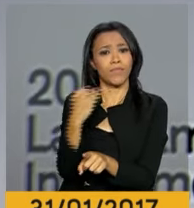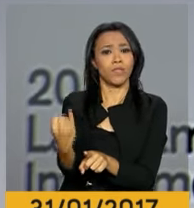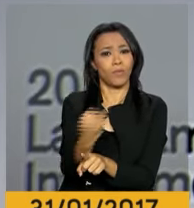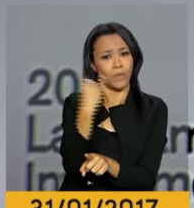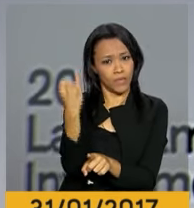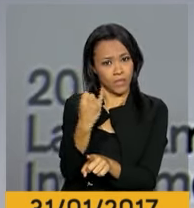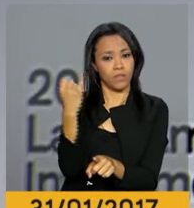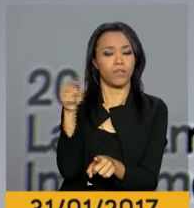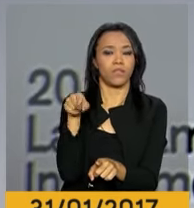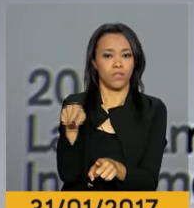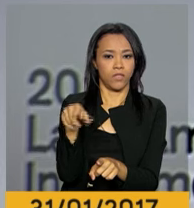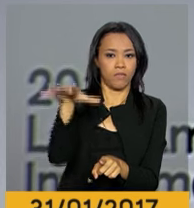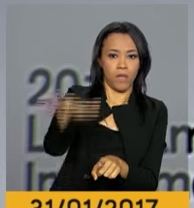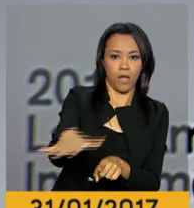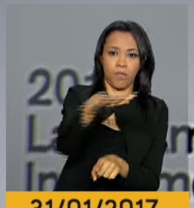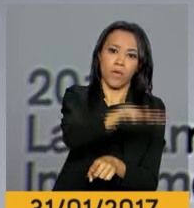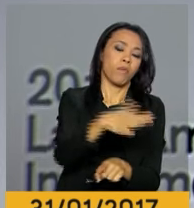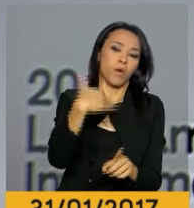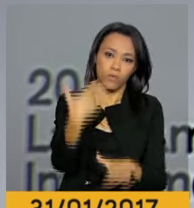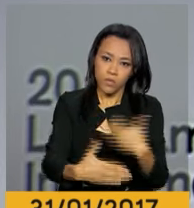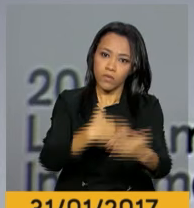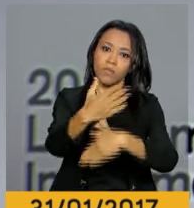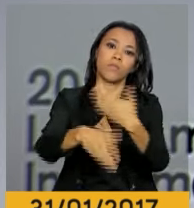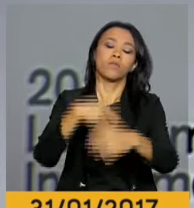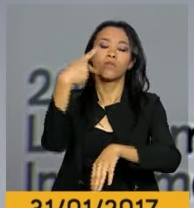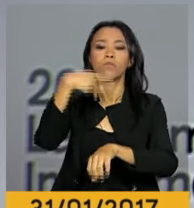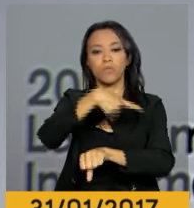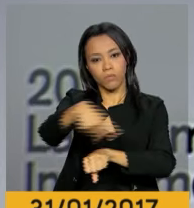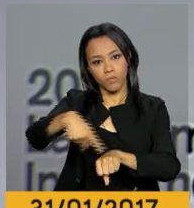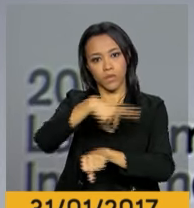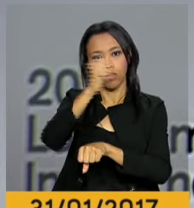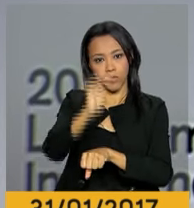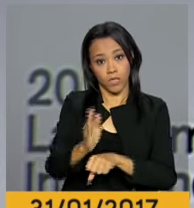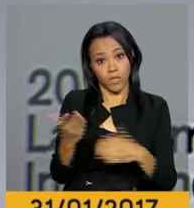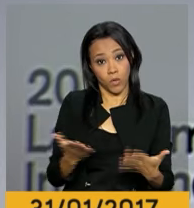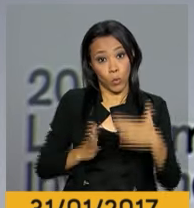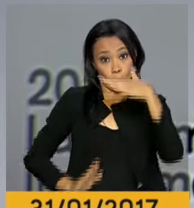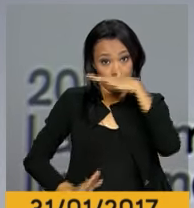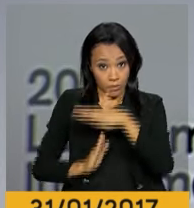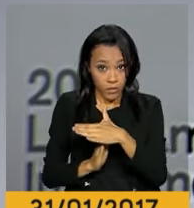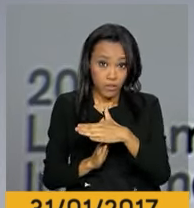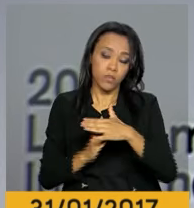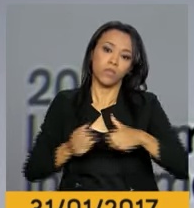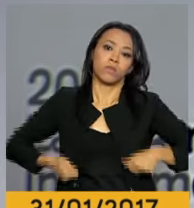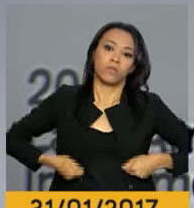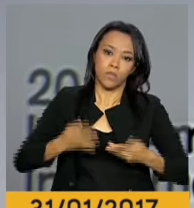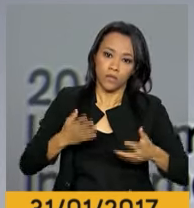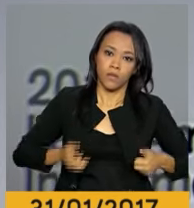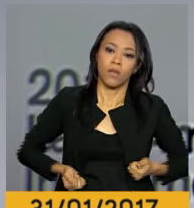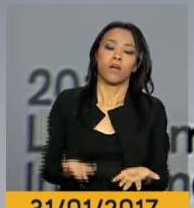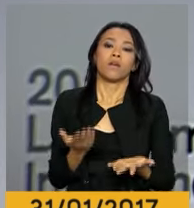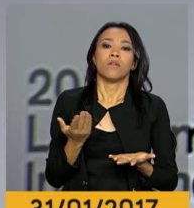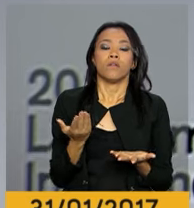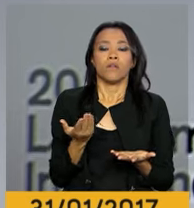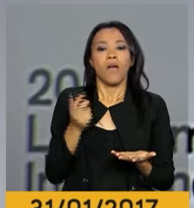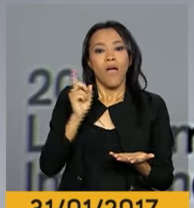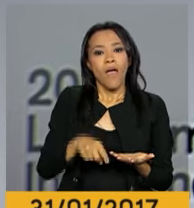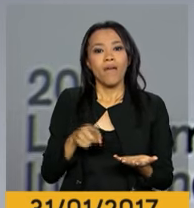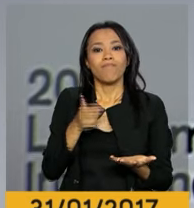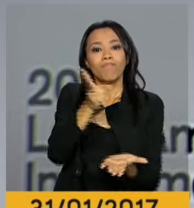evolução do estado brasileiro Aliás o teto de gastos protege precisamente a